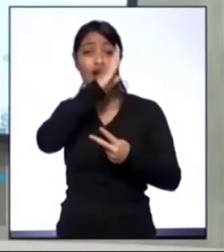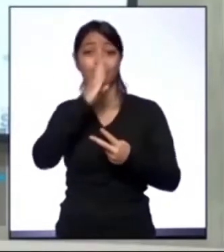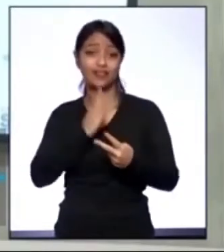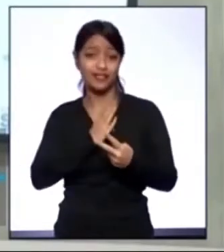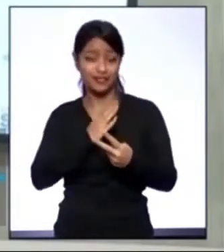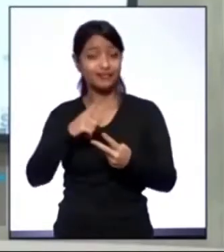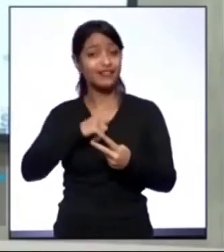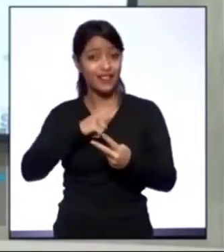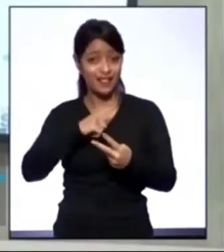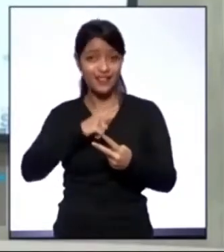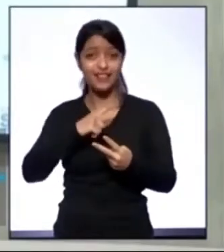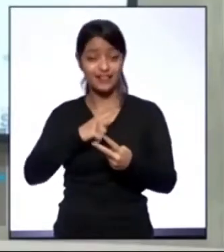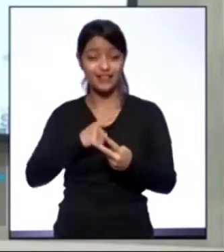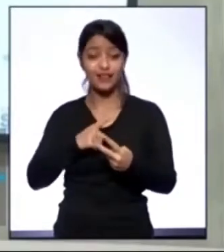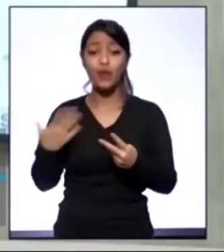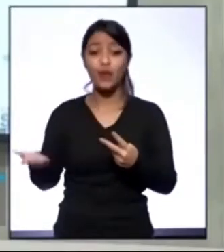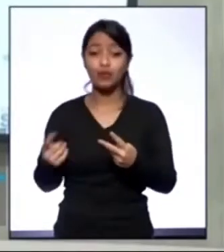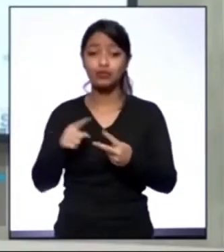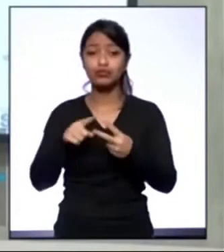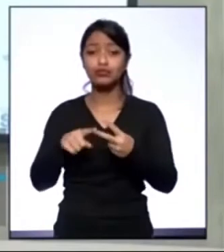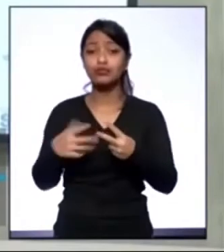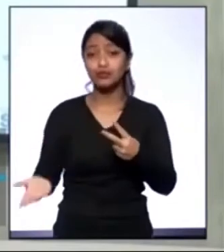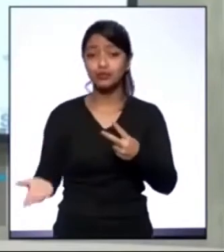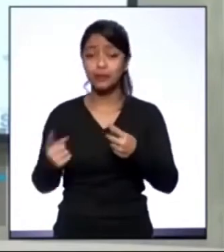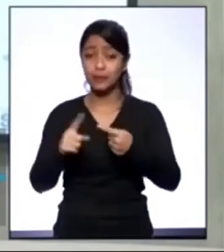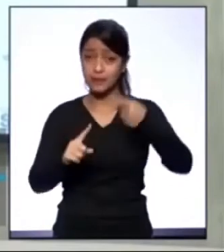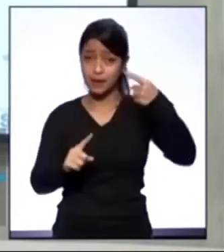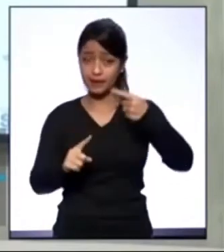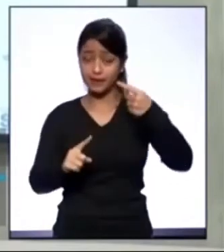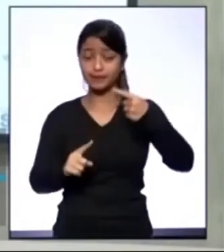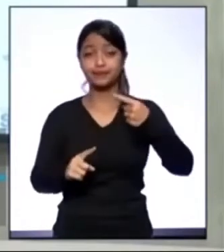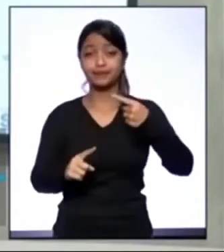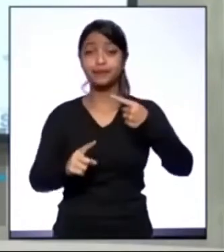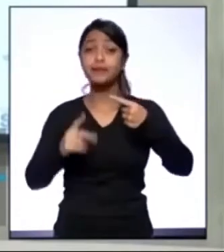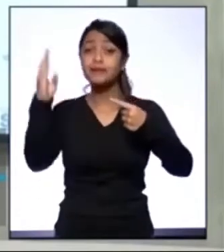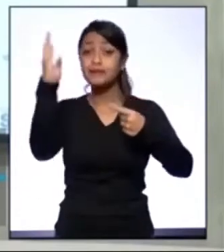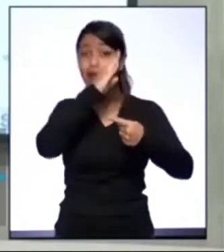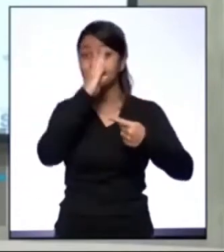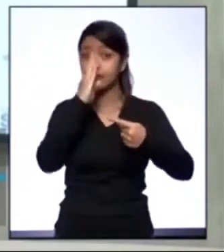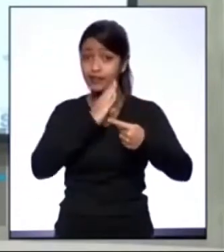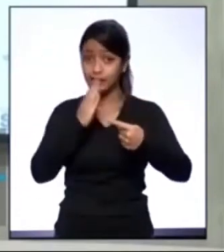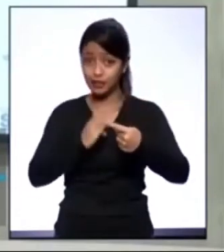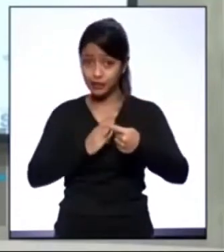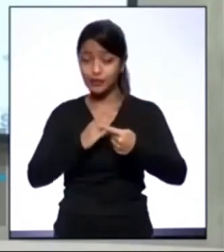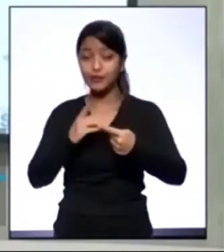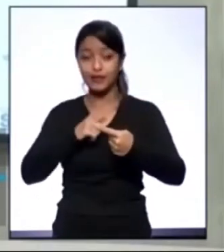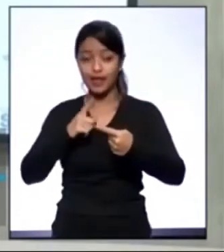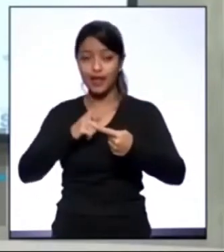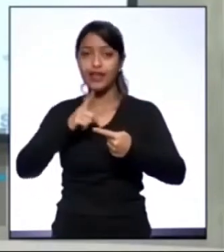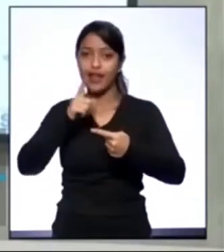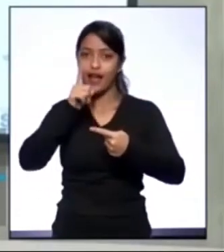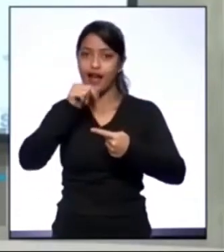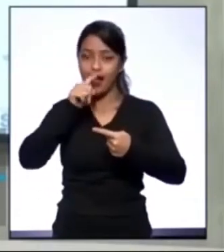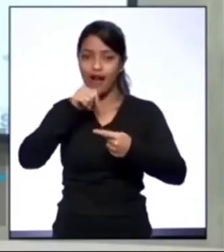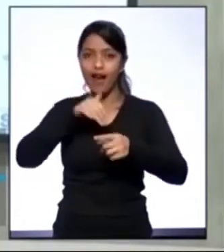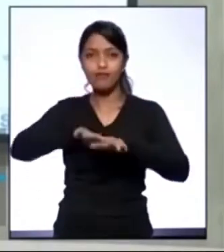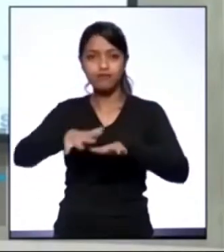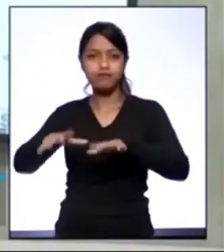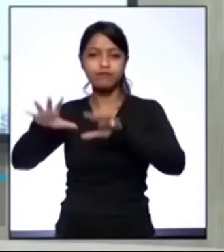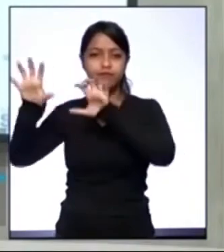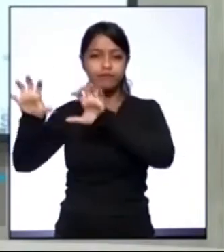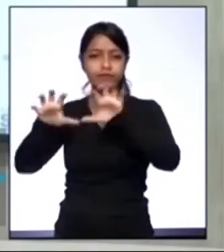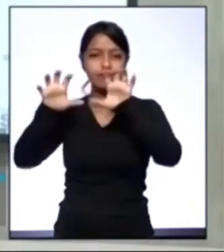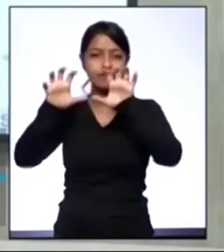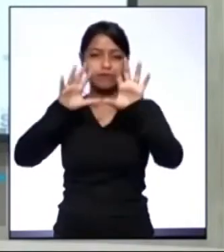quentes tangenciando o nosso litoral. Quais são? Primeira, a corrente do Brasil, né, que vai para o Brasil meridional, e